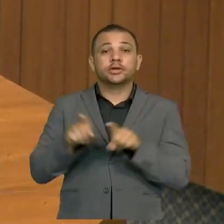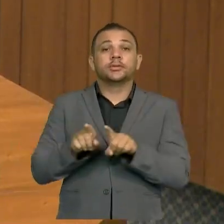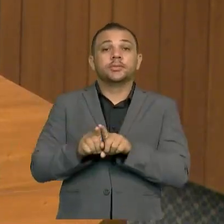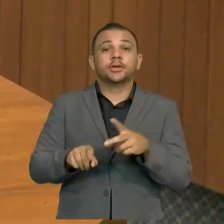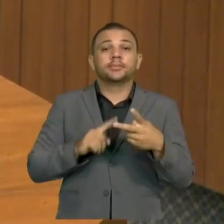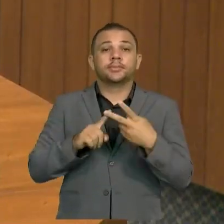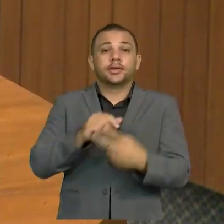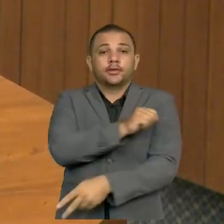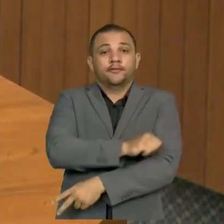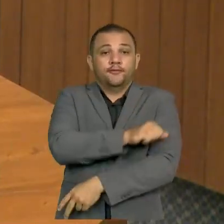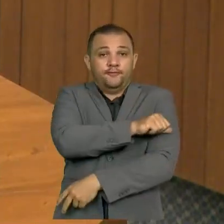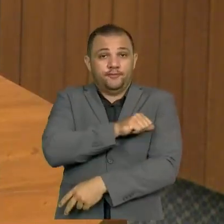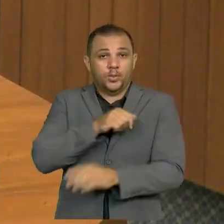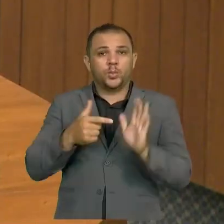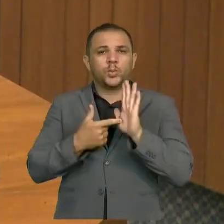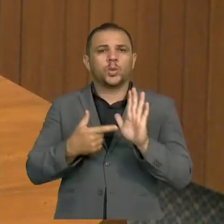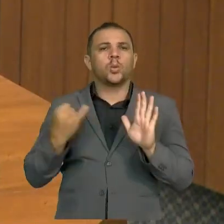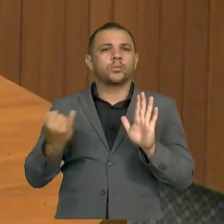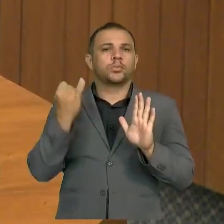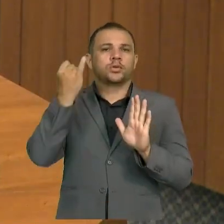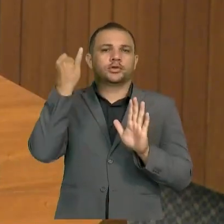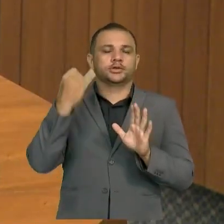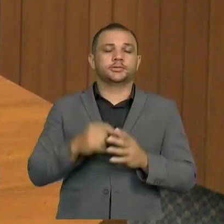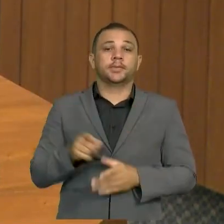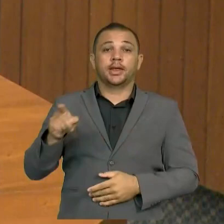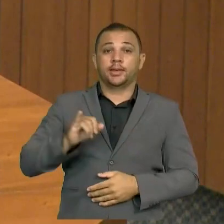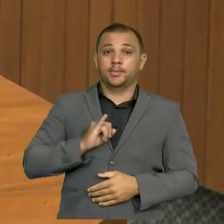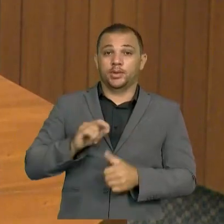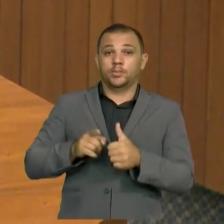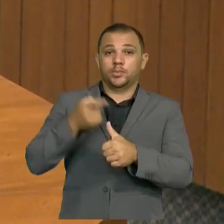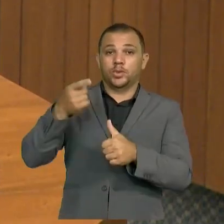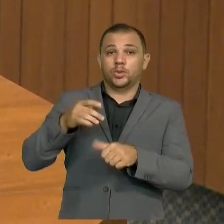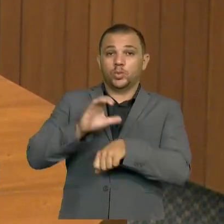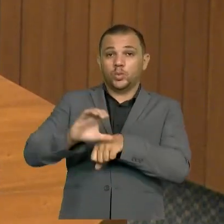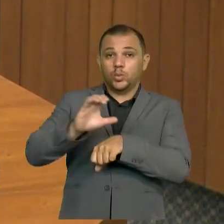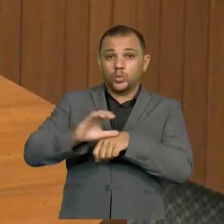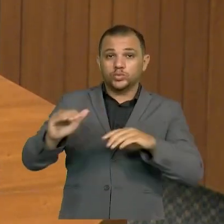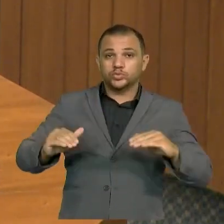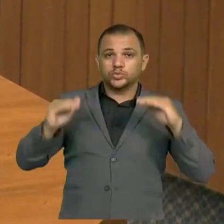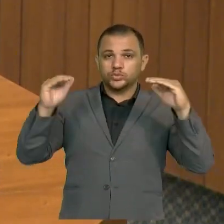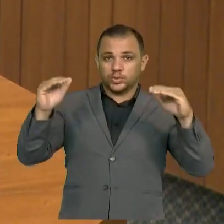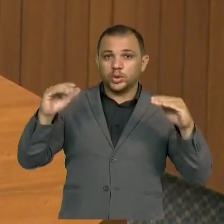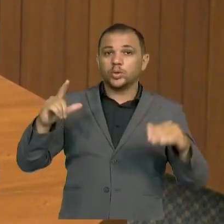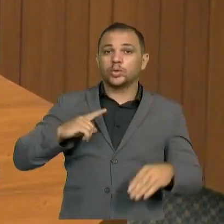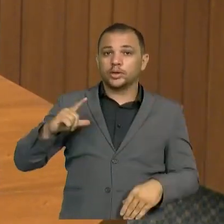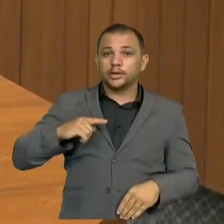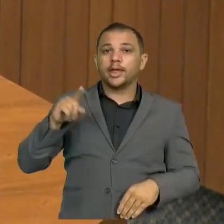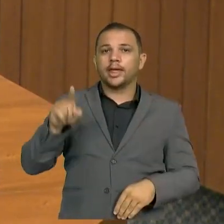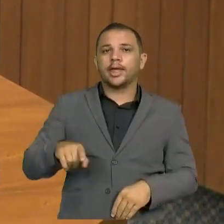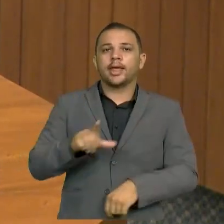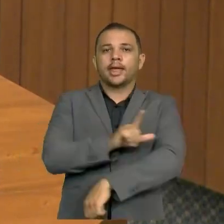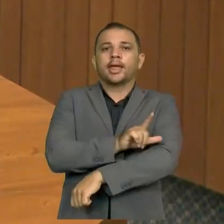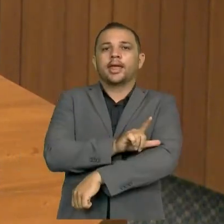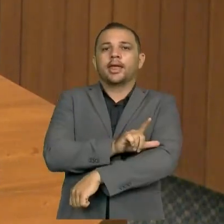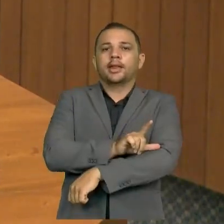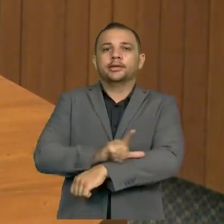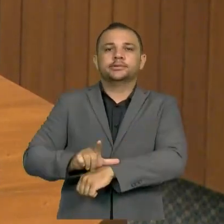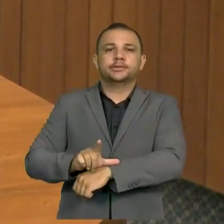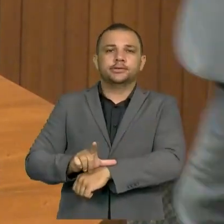E em Imperatriz, os primeiros cursos superiores que tivemos foi de licenciatura. E licenciatura é para dar aula em